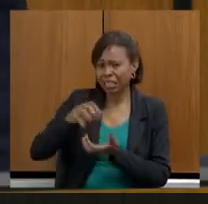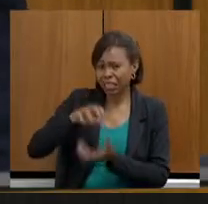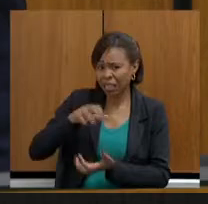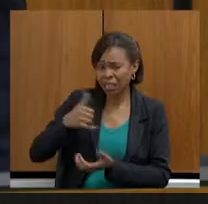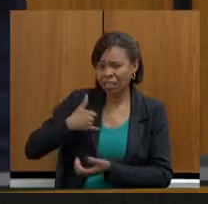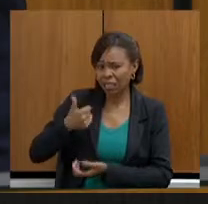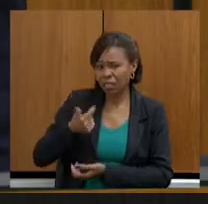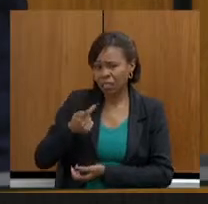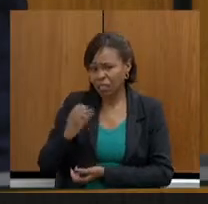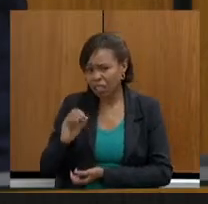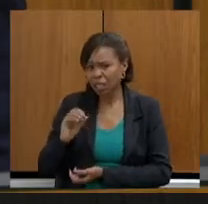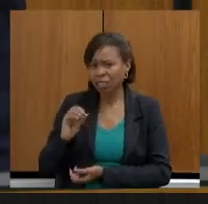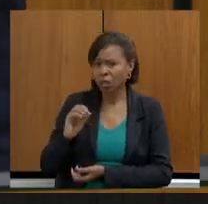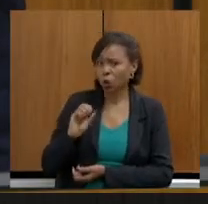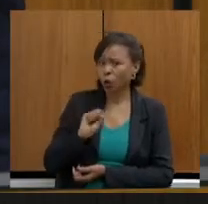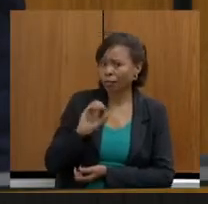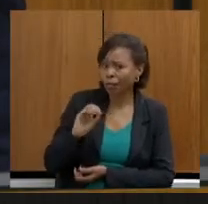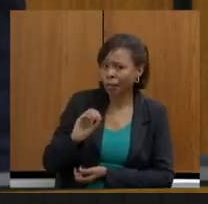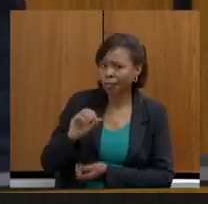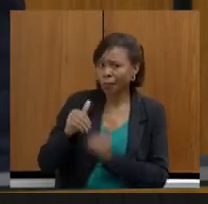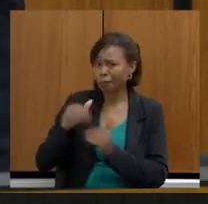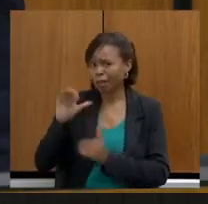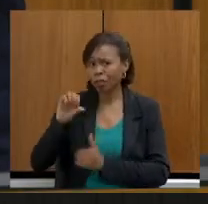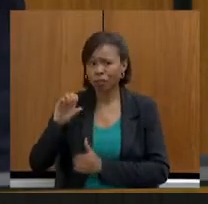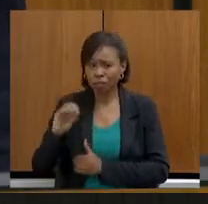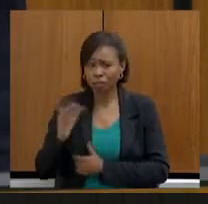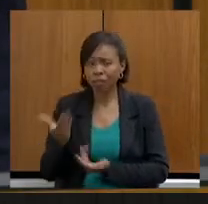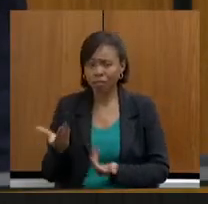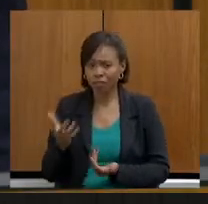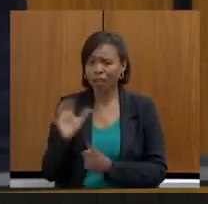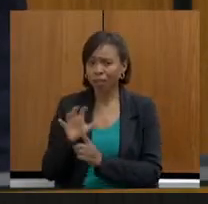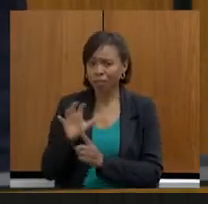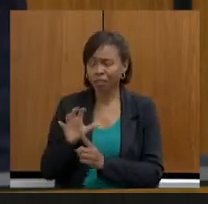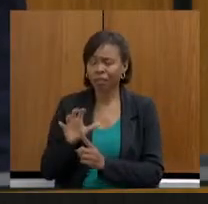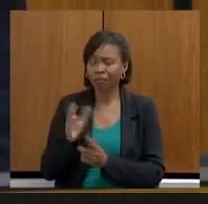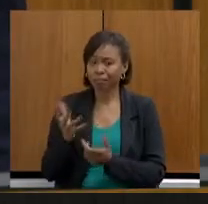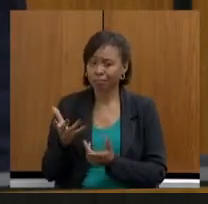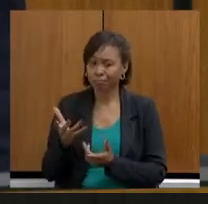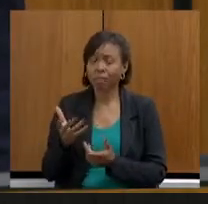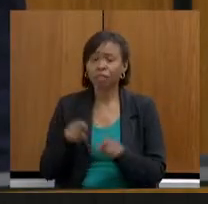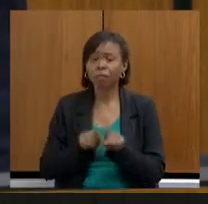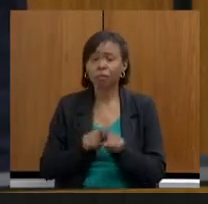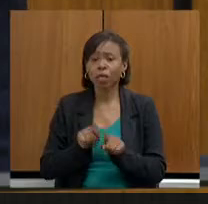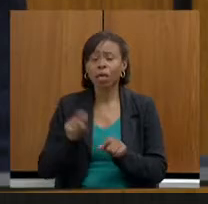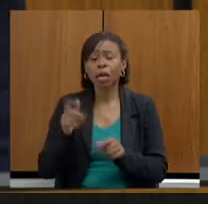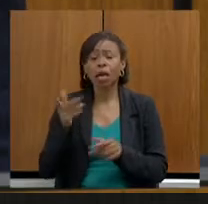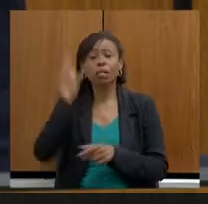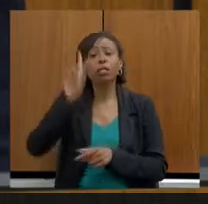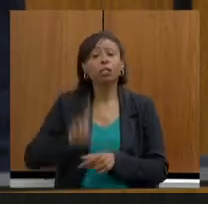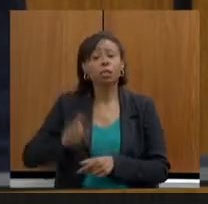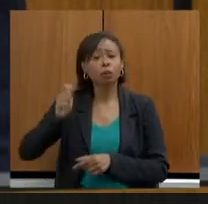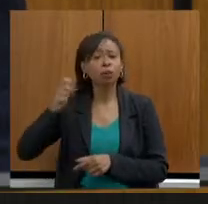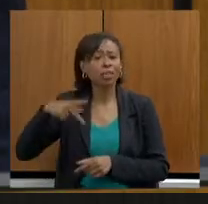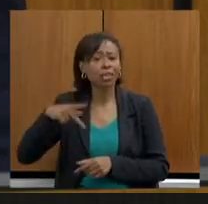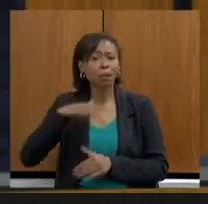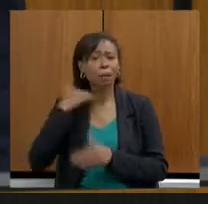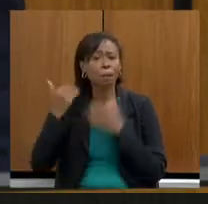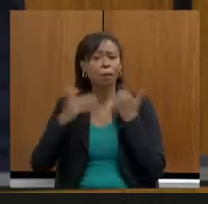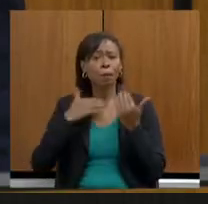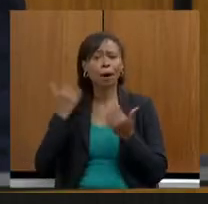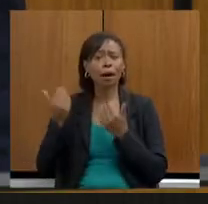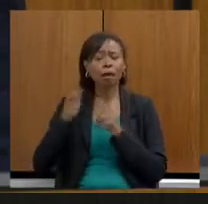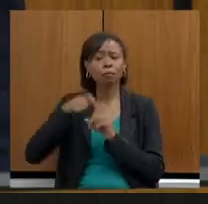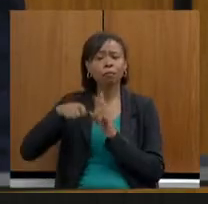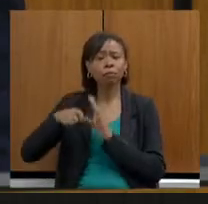anos de idade a secretária tem notícias que cerca de 50 dessas diretores aposentadas faleceram nos últimos